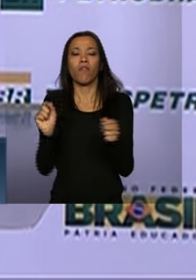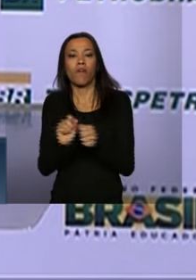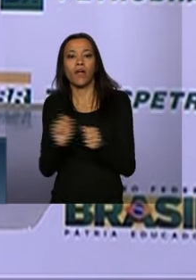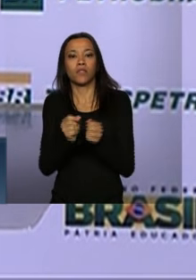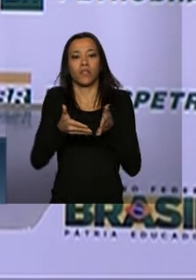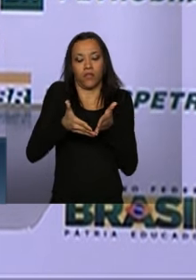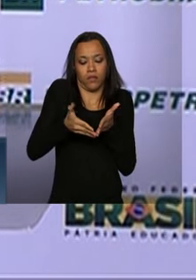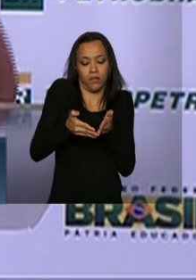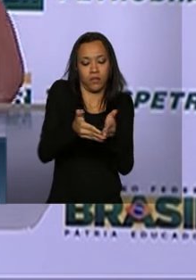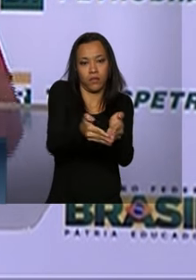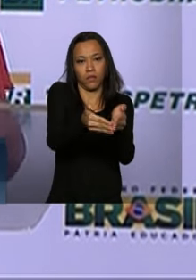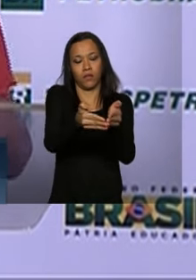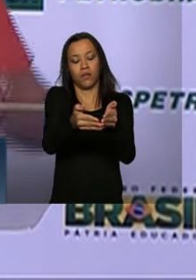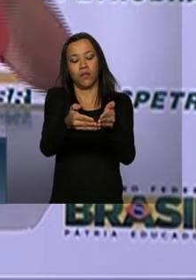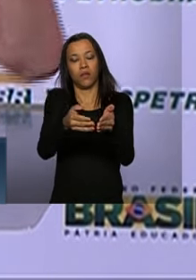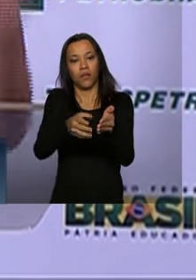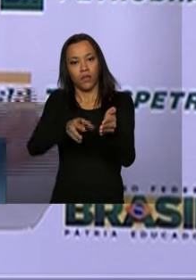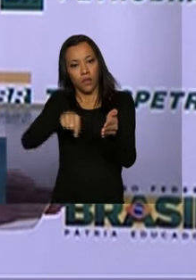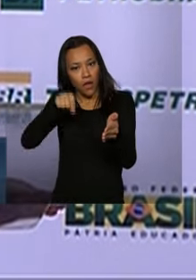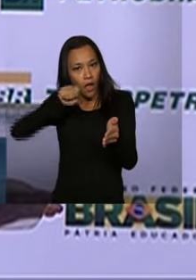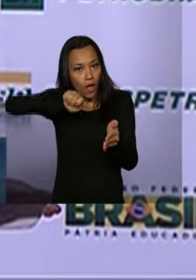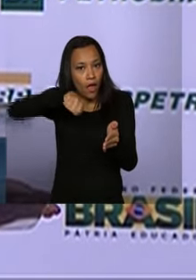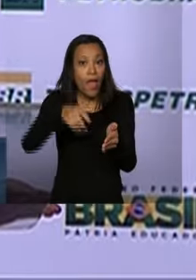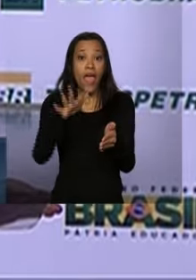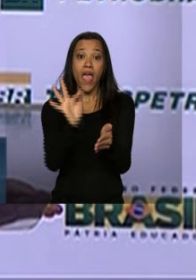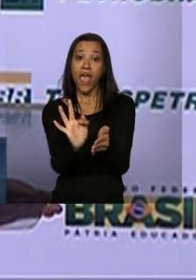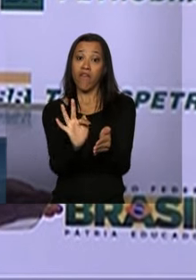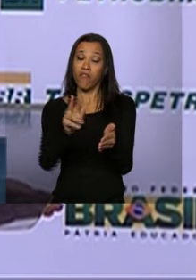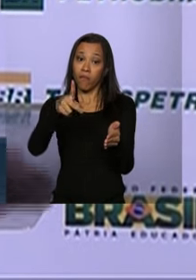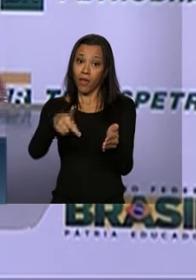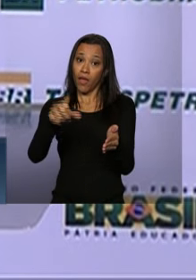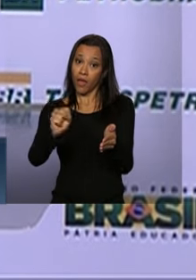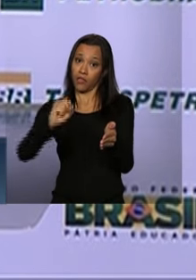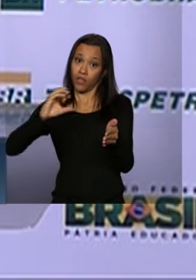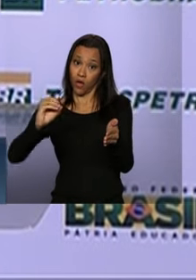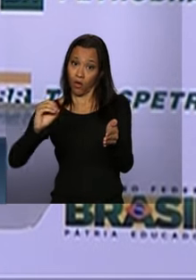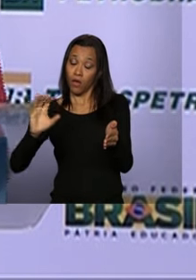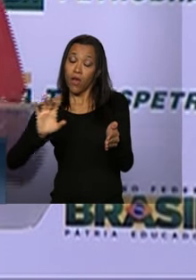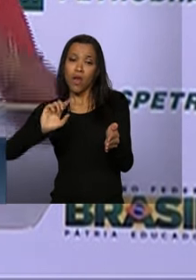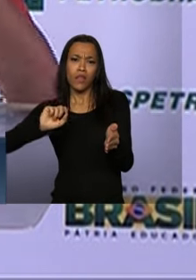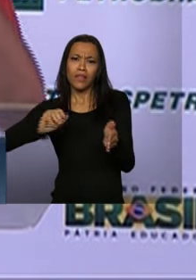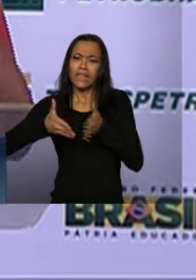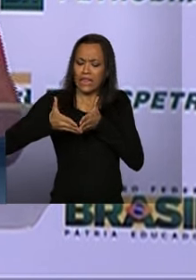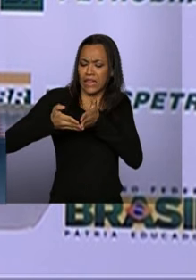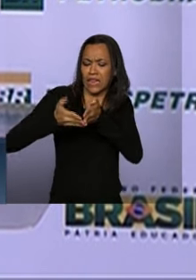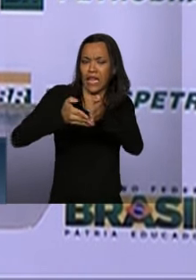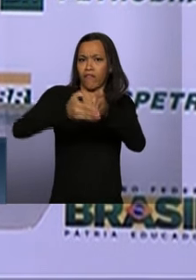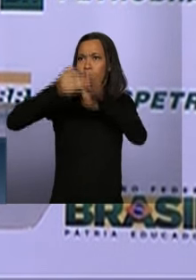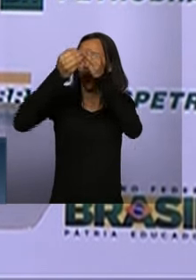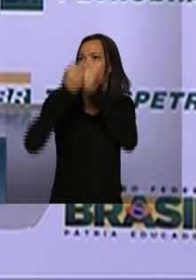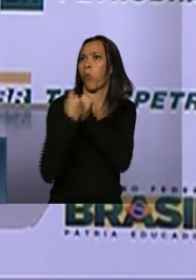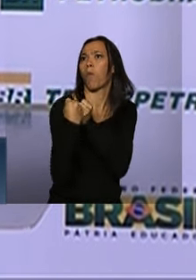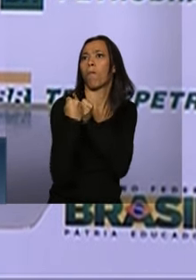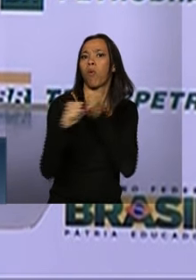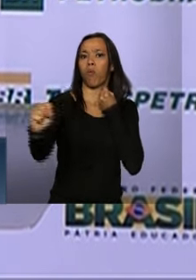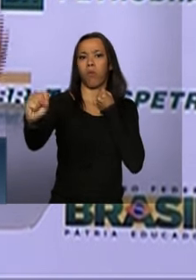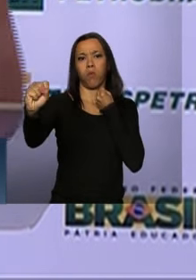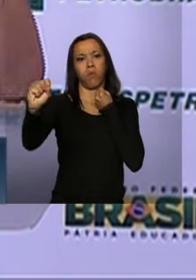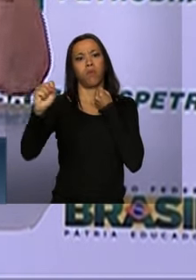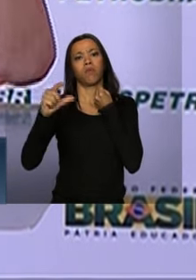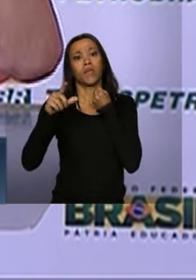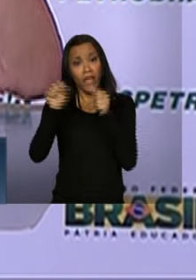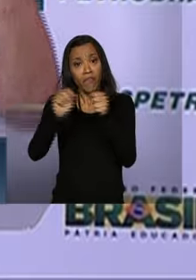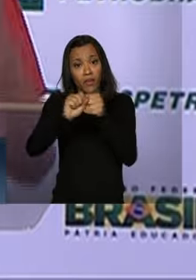produzem navios chamados FPSOs. Navios com grau de valor